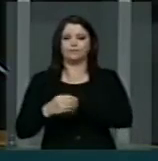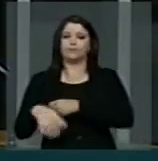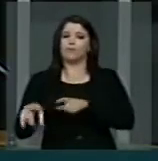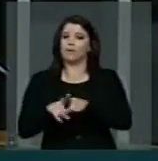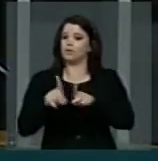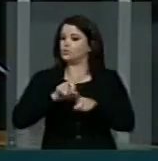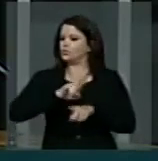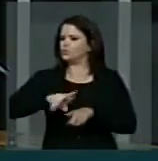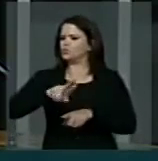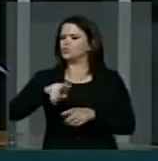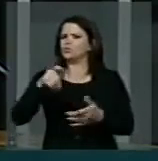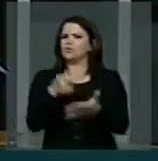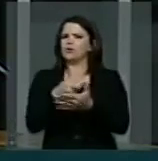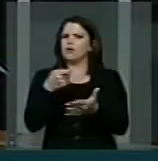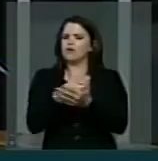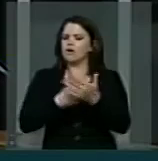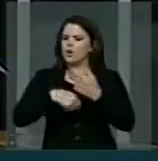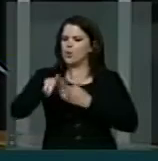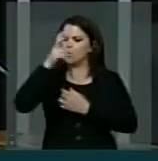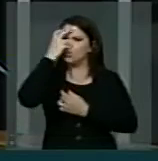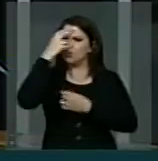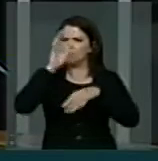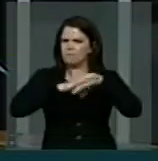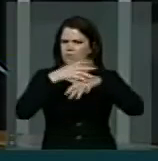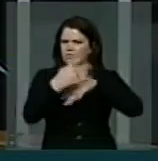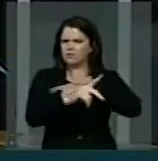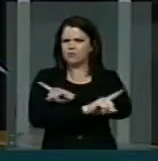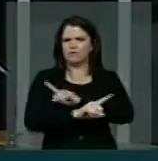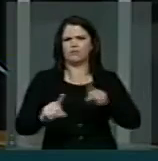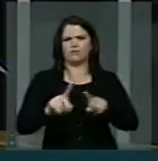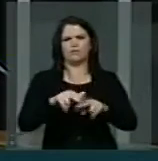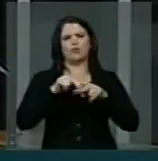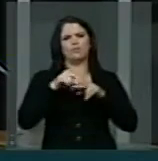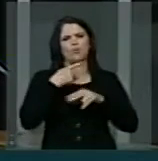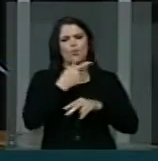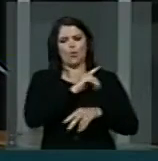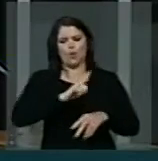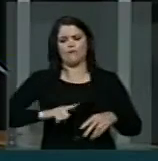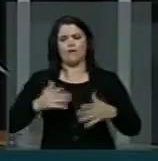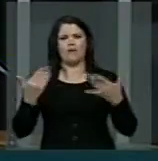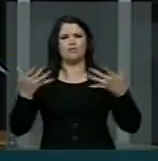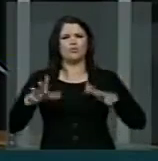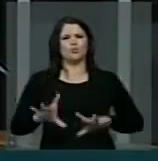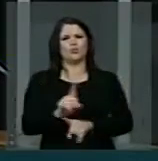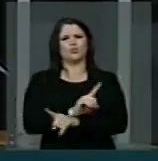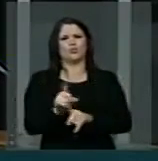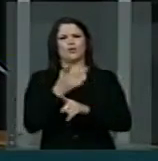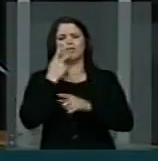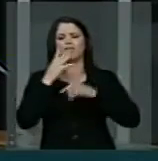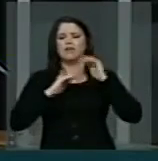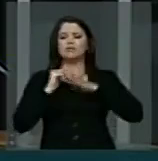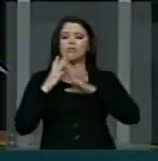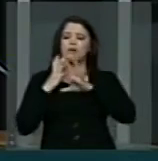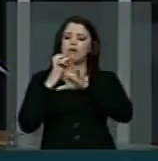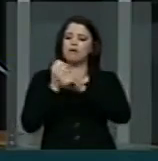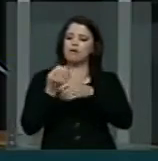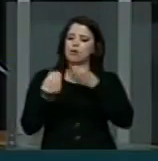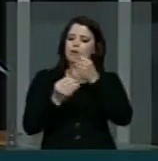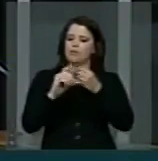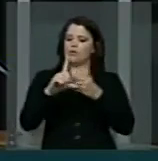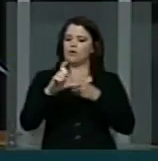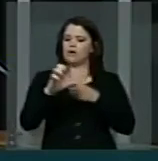sejam obrigados a uma cultura que não é sua. O governo hesitou ao falar da revisão dos